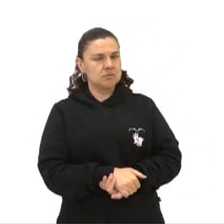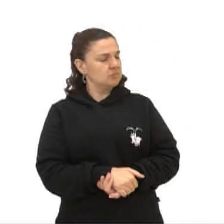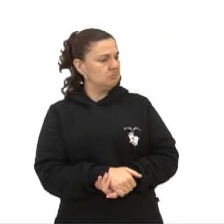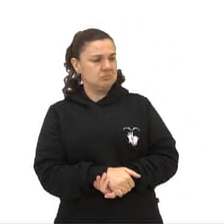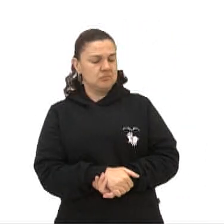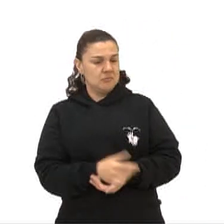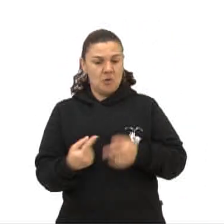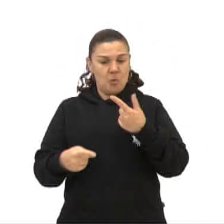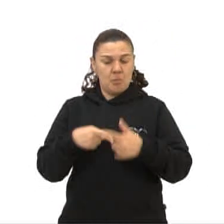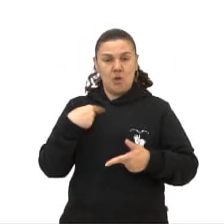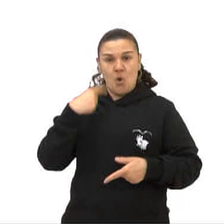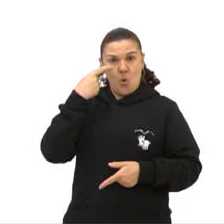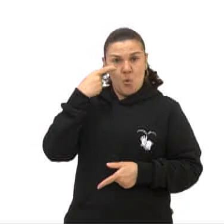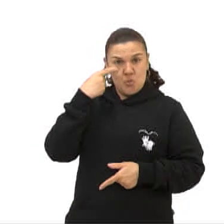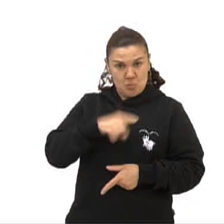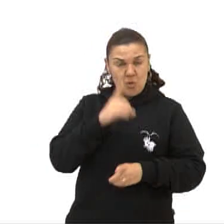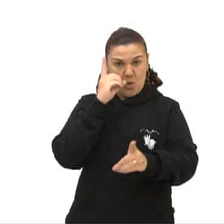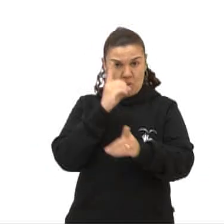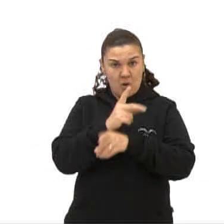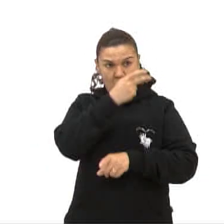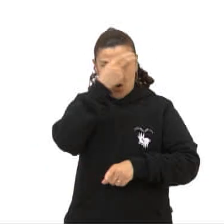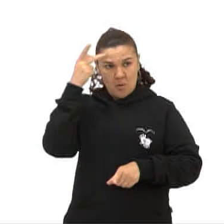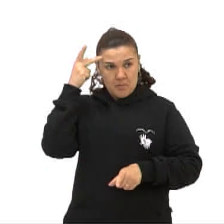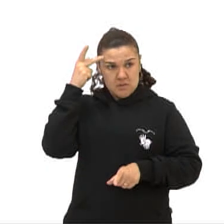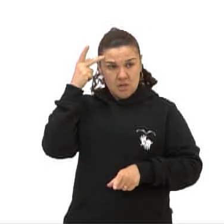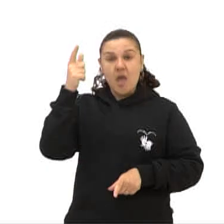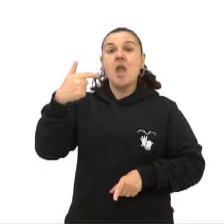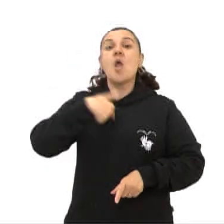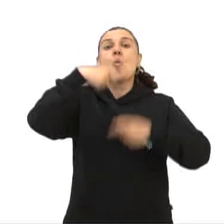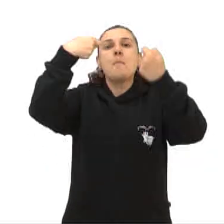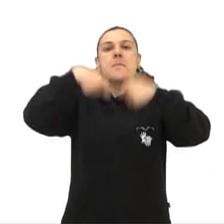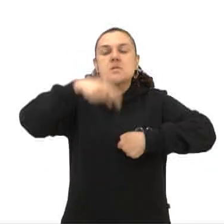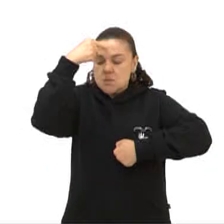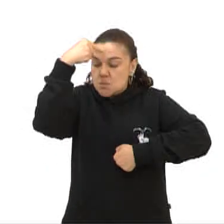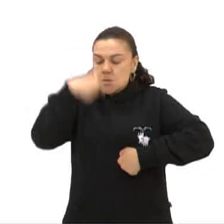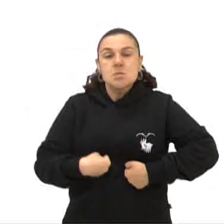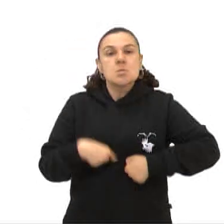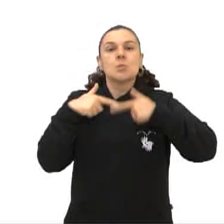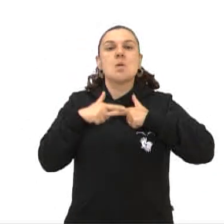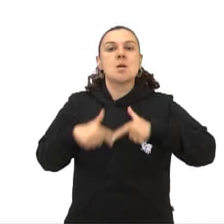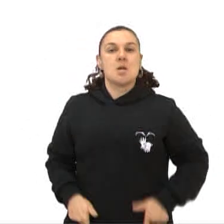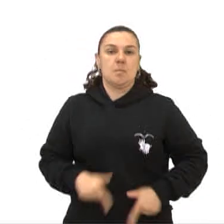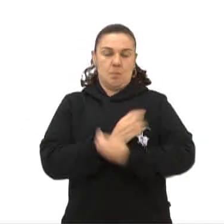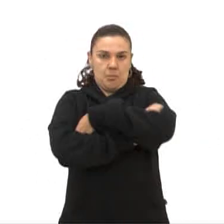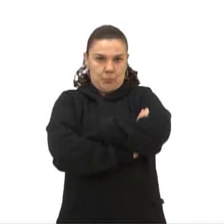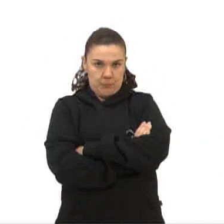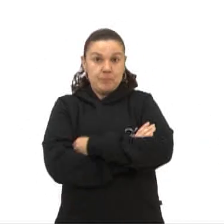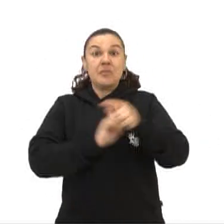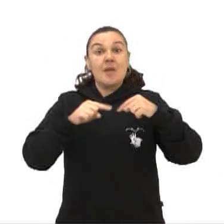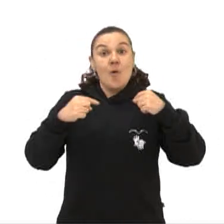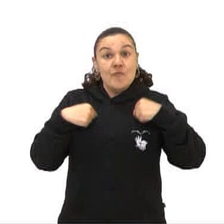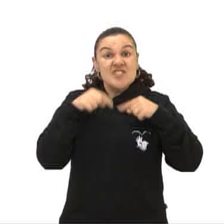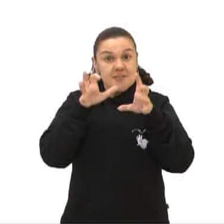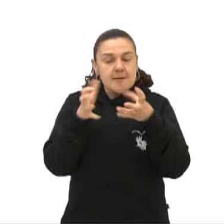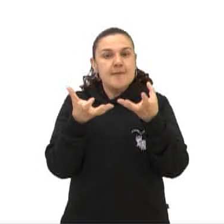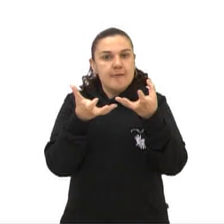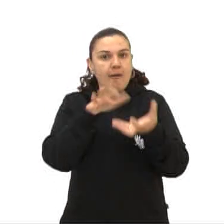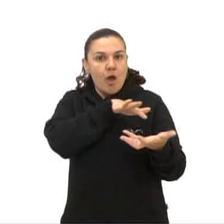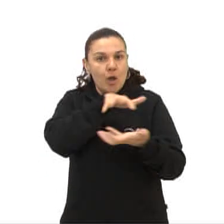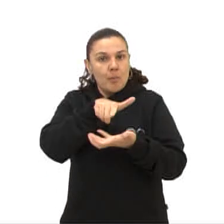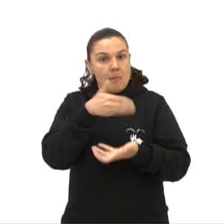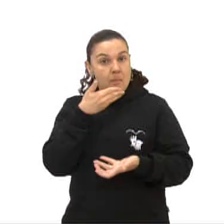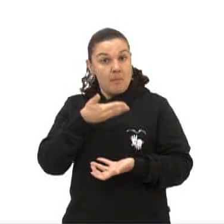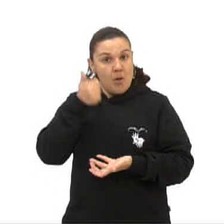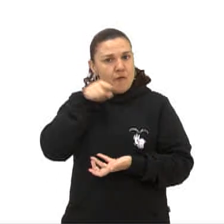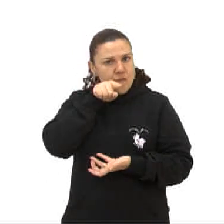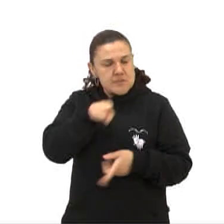sim, porque eu descobri que quando eu quiser encontrar um homem honesto, eu tenho que ser um homem honesto. Então o nosso estudante quer um mundo melhor, seja a